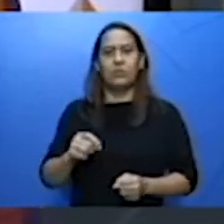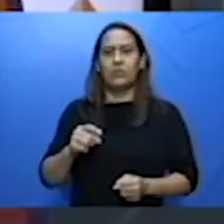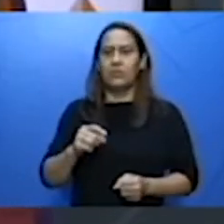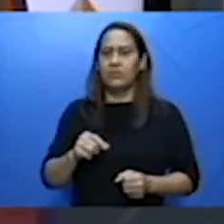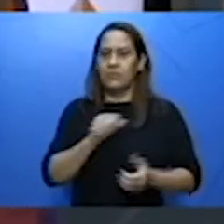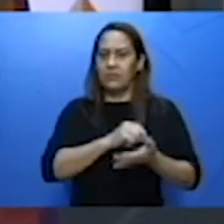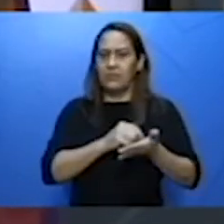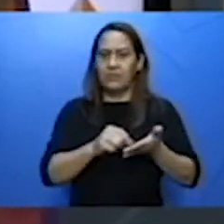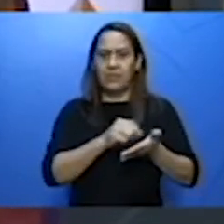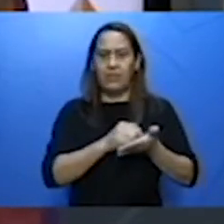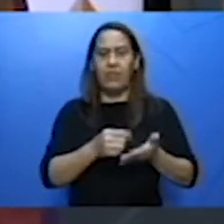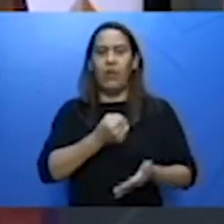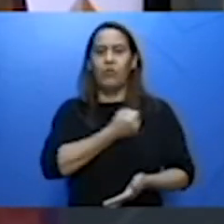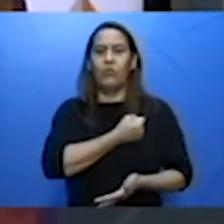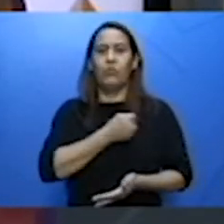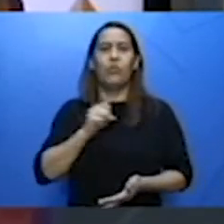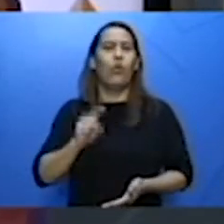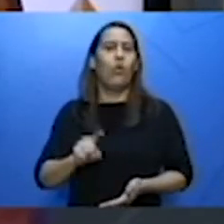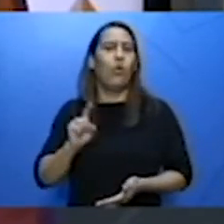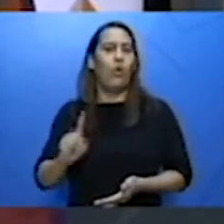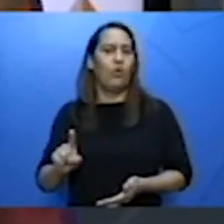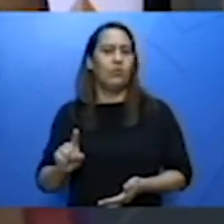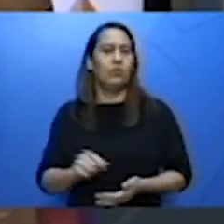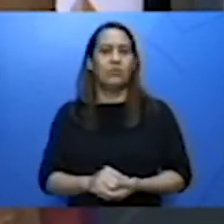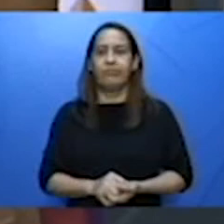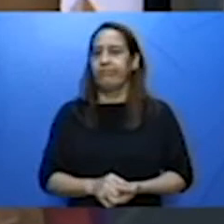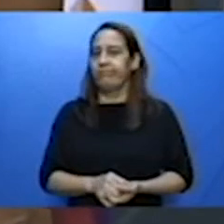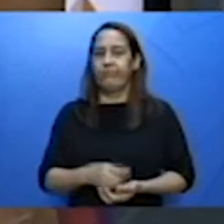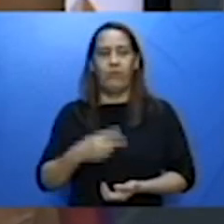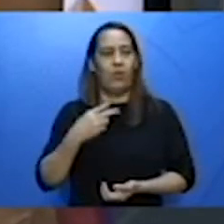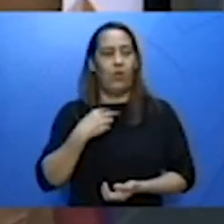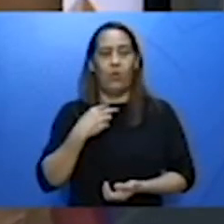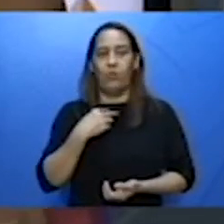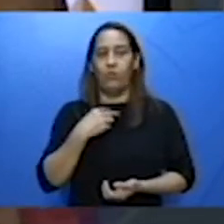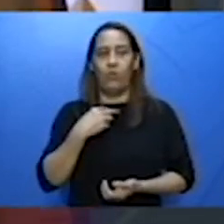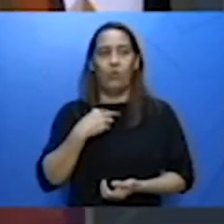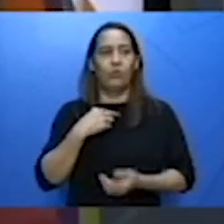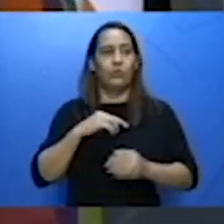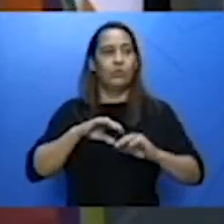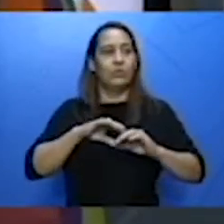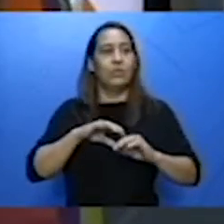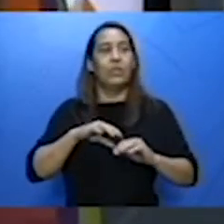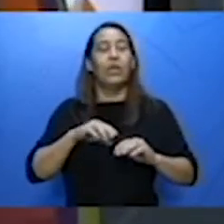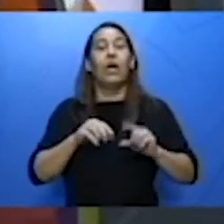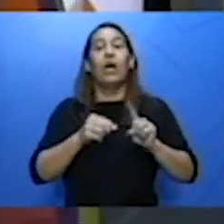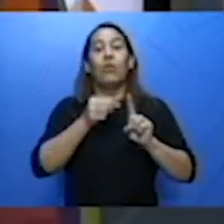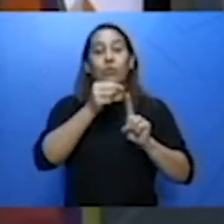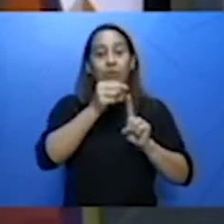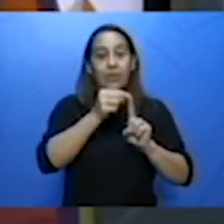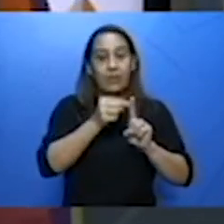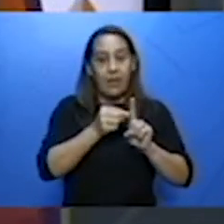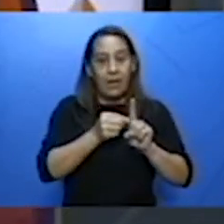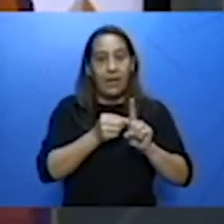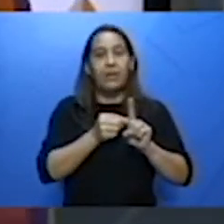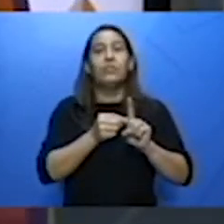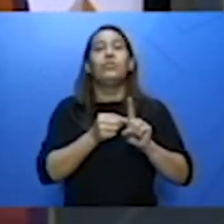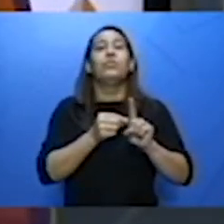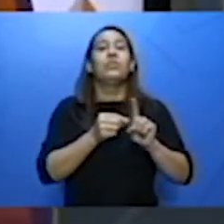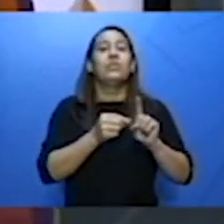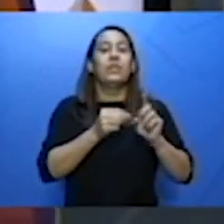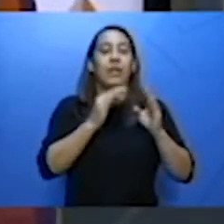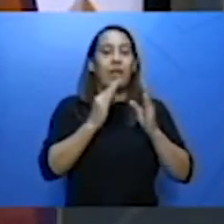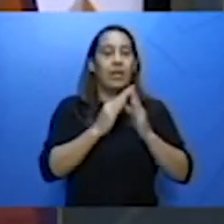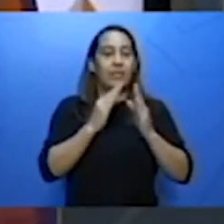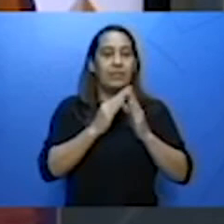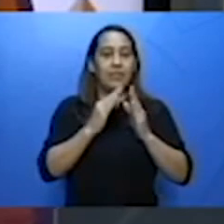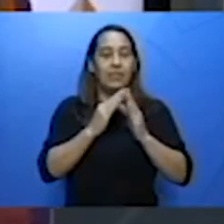e colocar o 11? Fica tudo ok? Fica nada ok, porque aqui são unidades. Quem